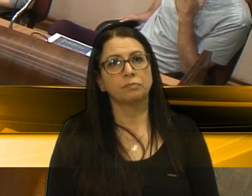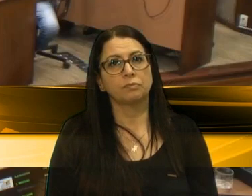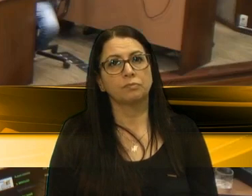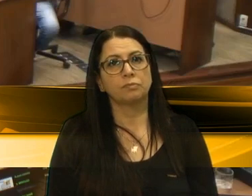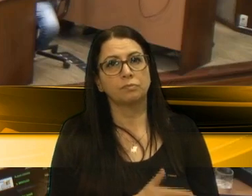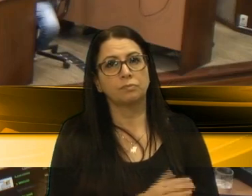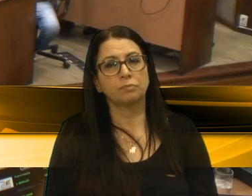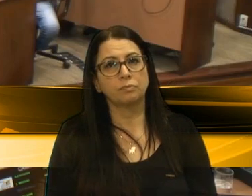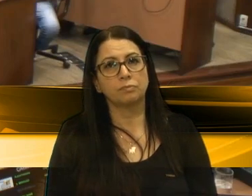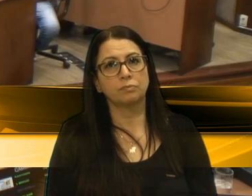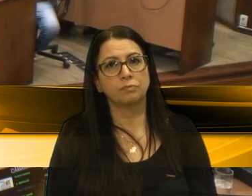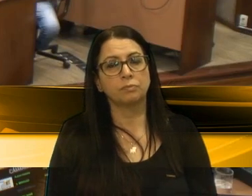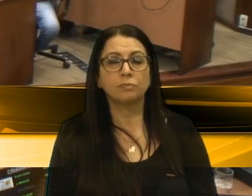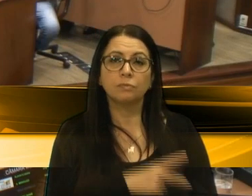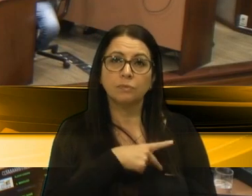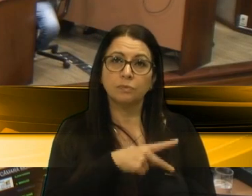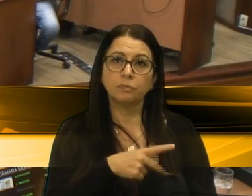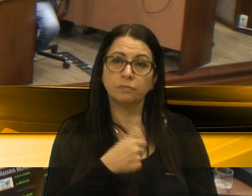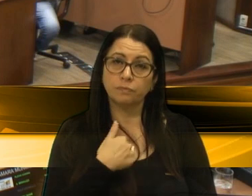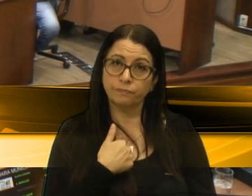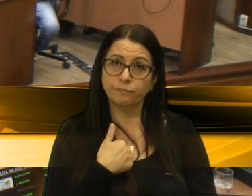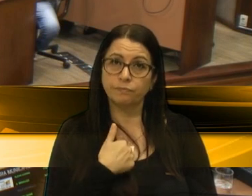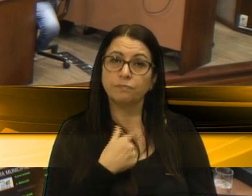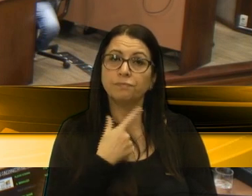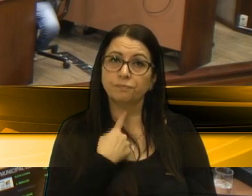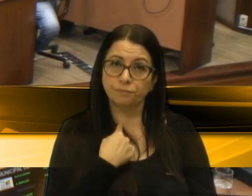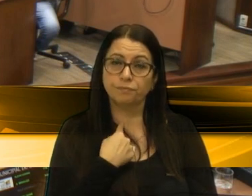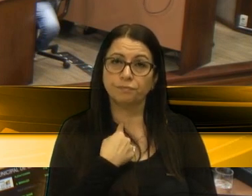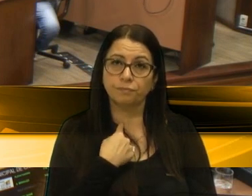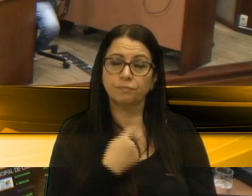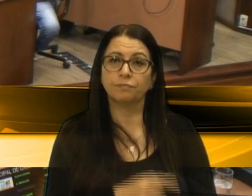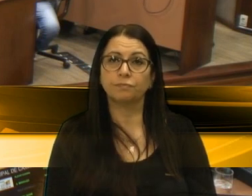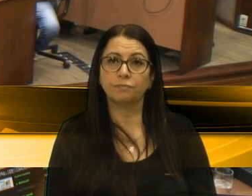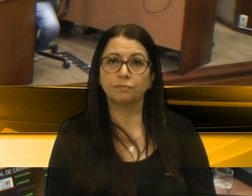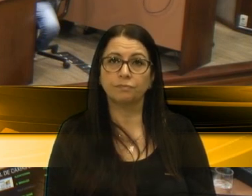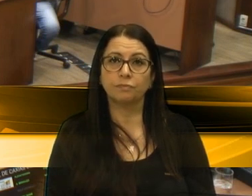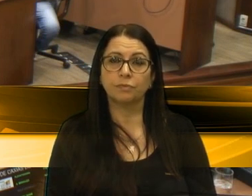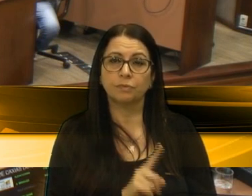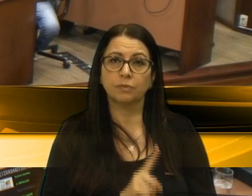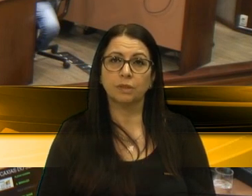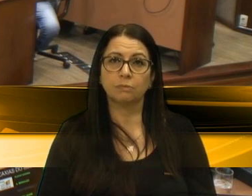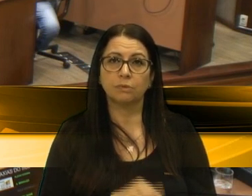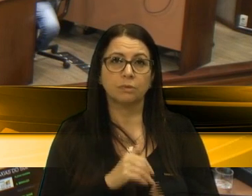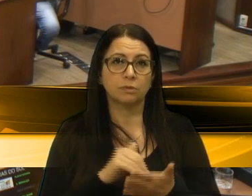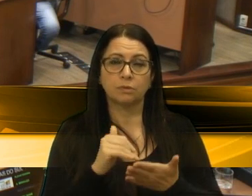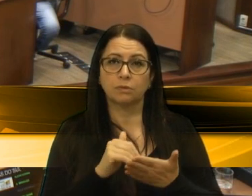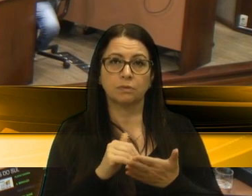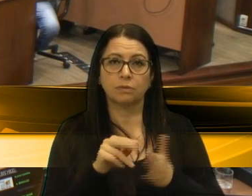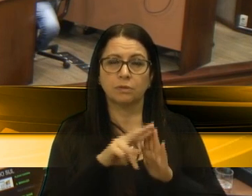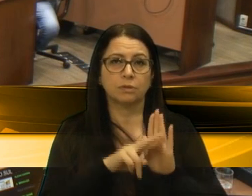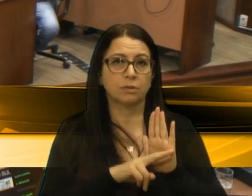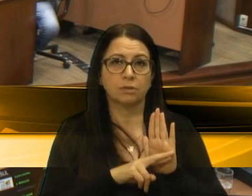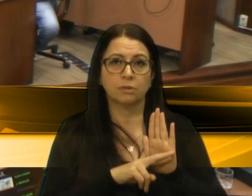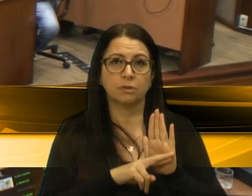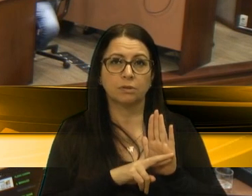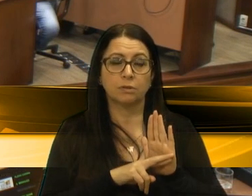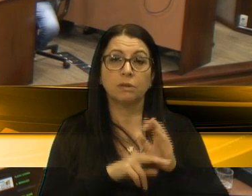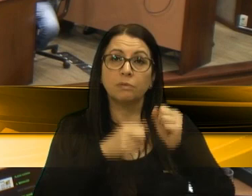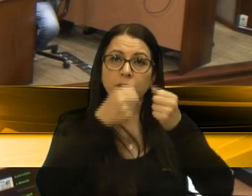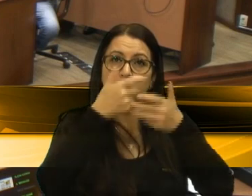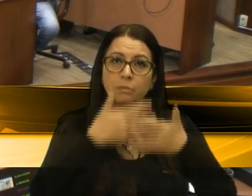Pois não. Senhor presidente, eu gostaria que o tempo do secretário não fosse regrado, para que fosse bem